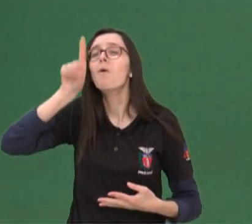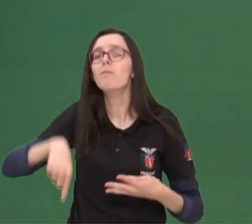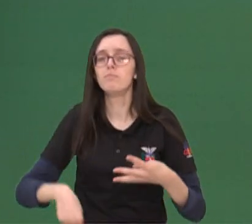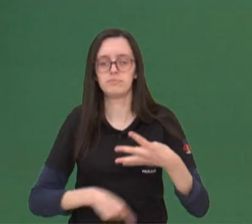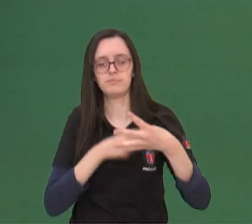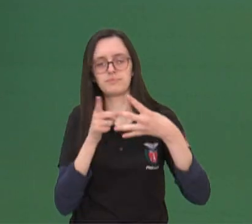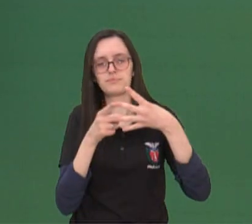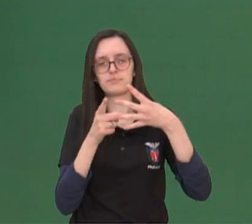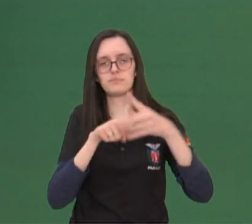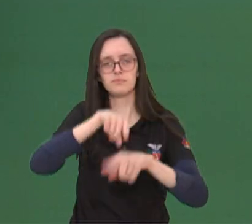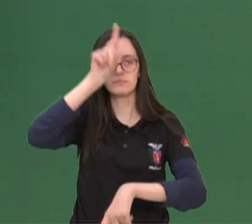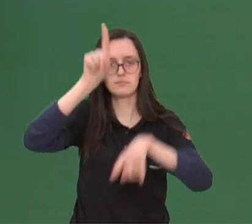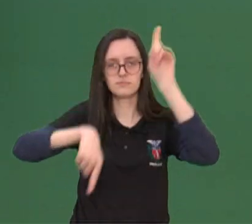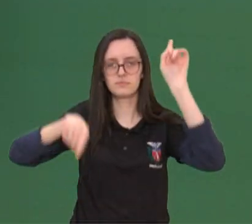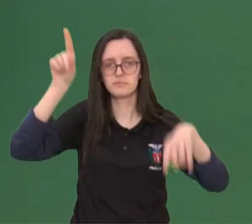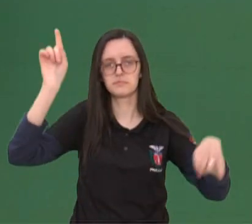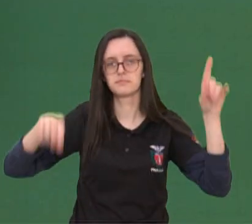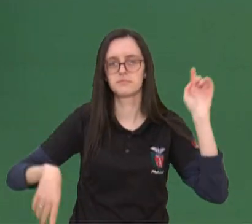são?